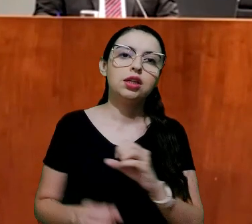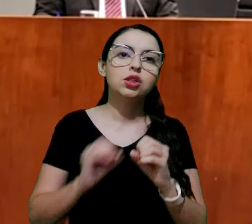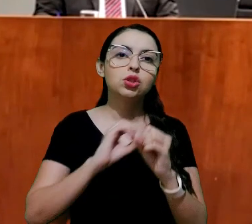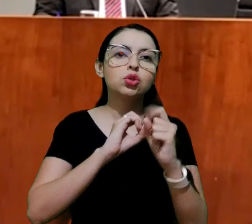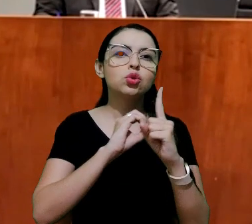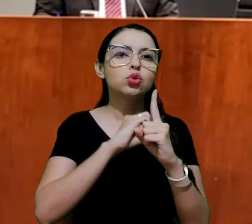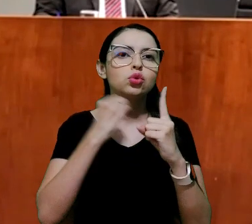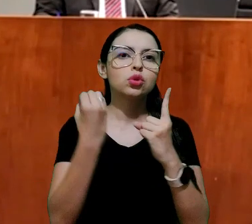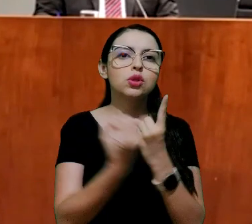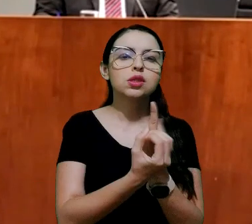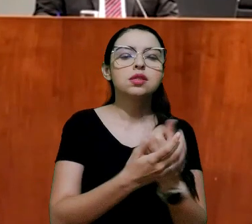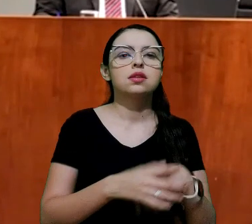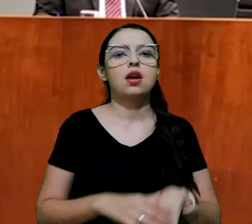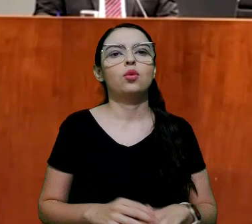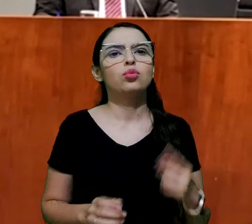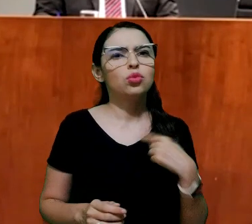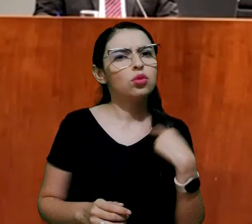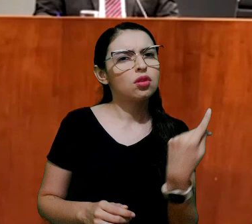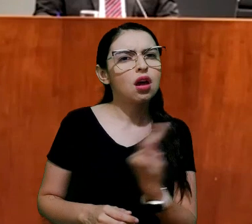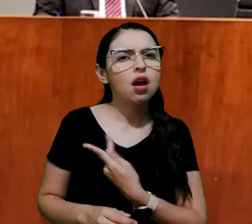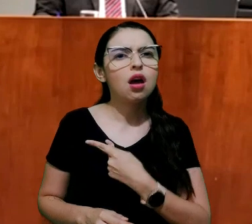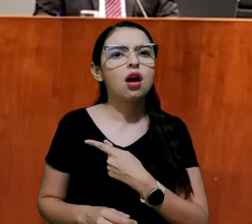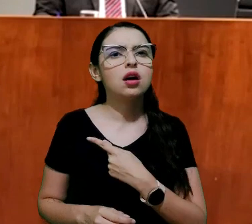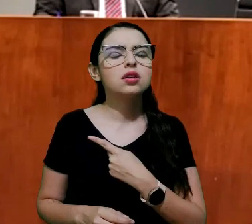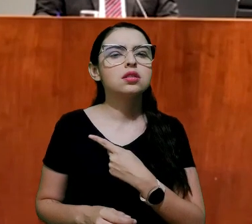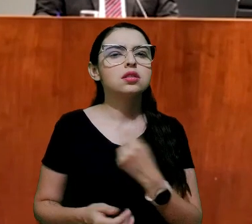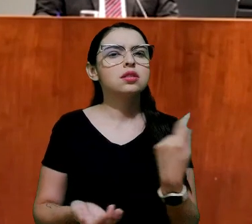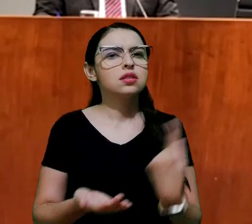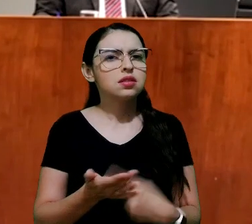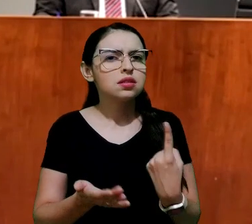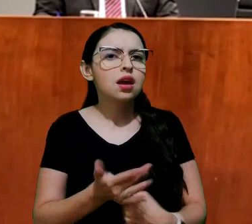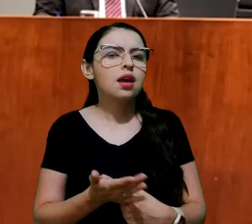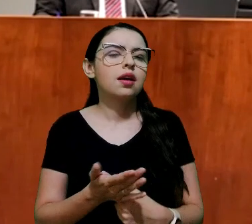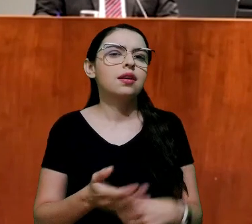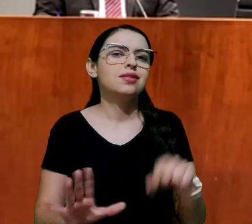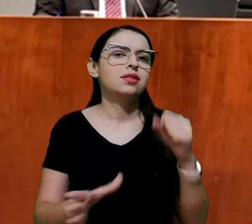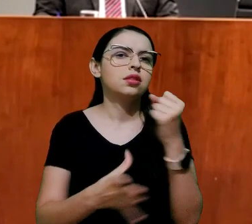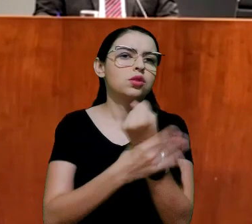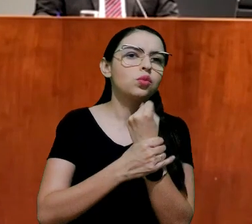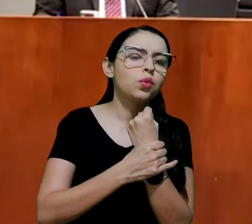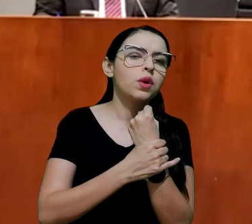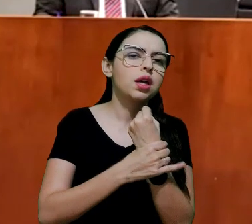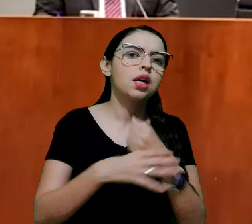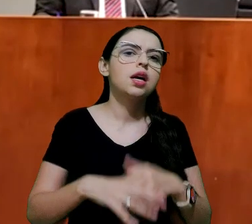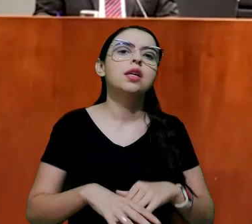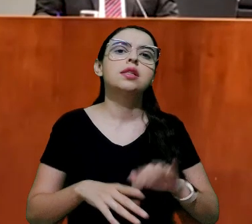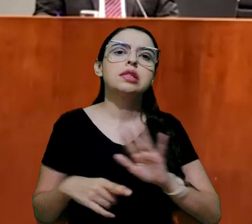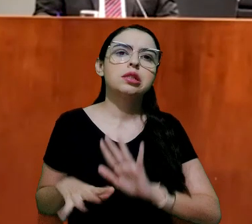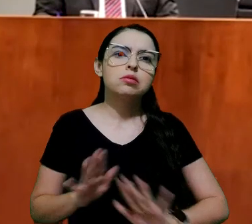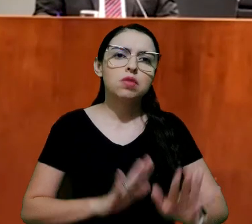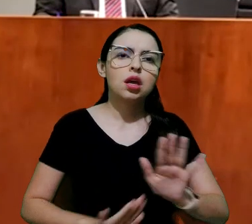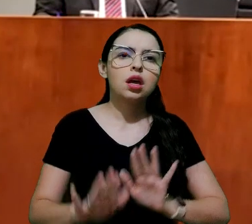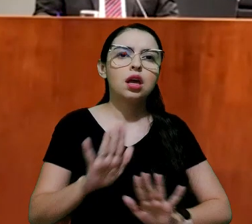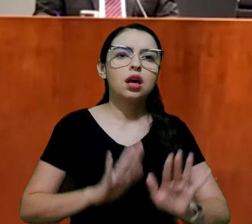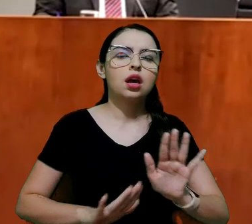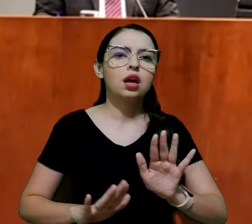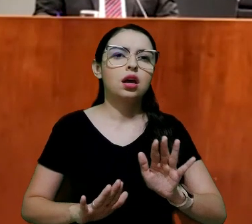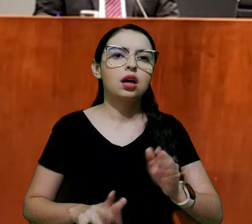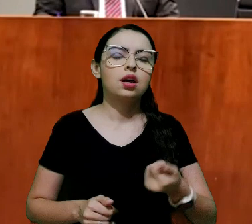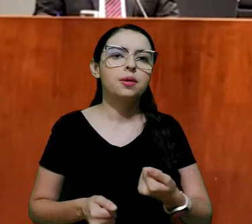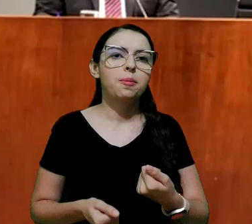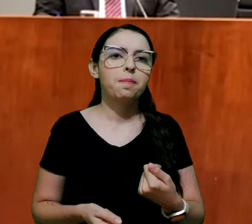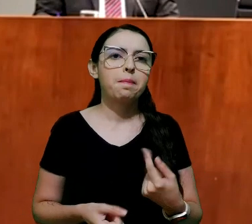nossa função de dar segurança às relações sociais no que pertine